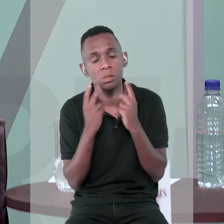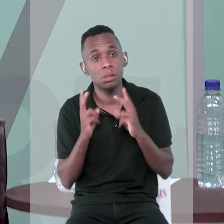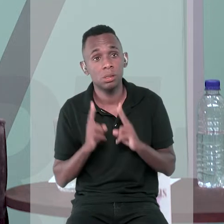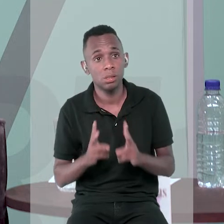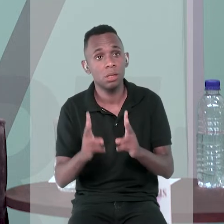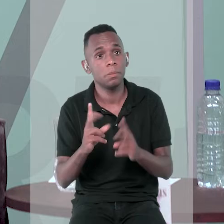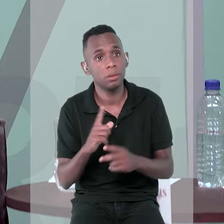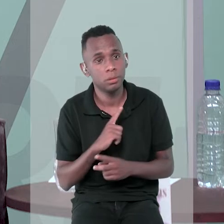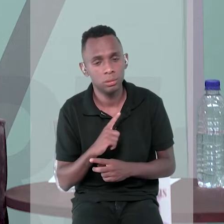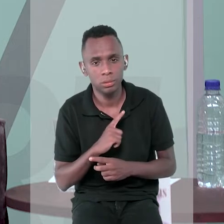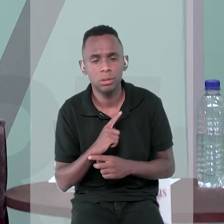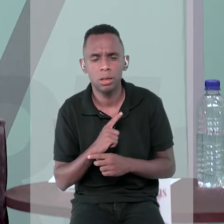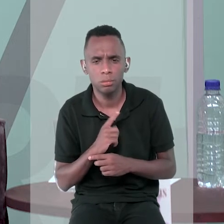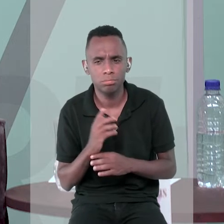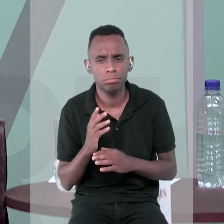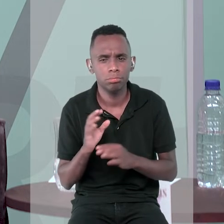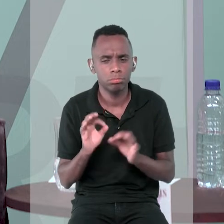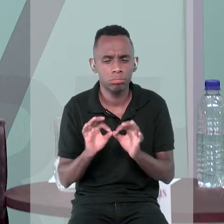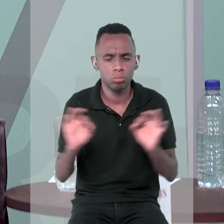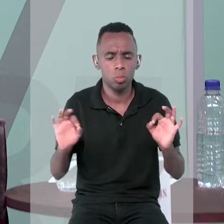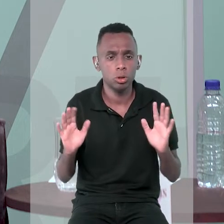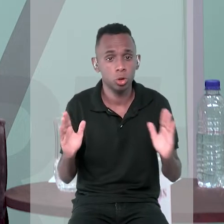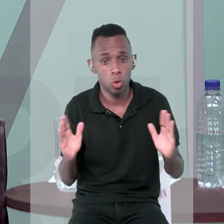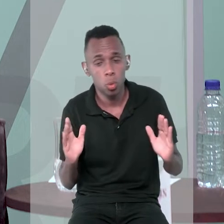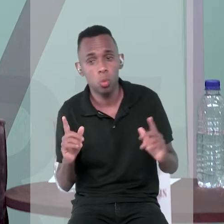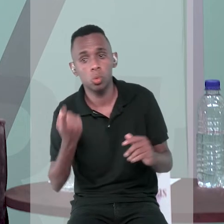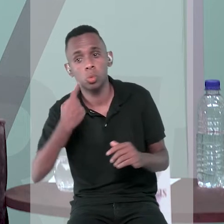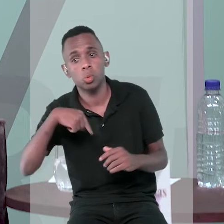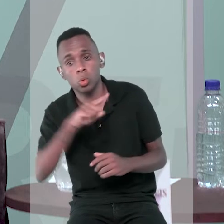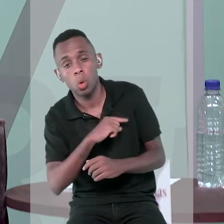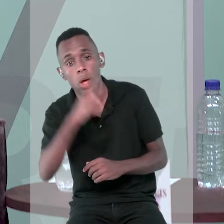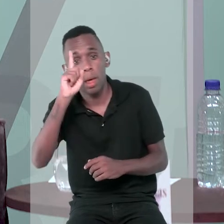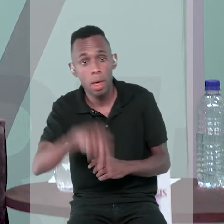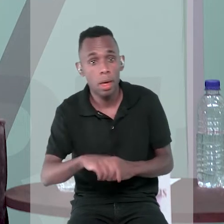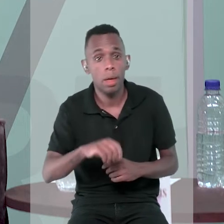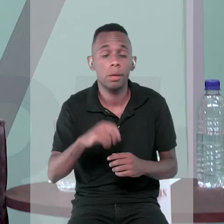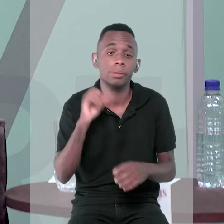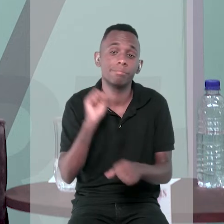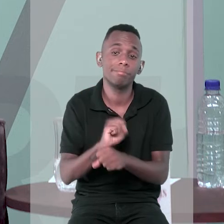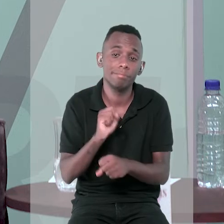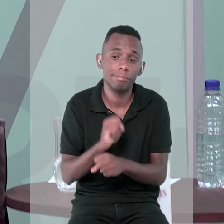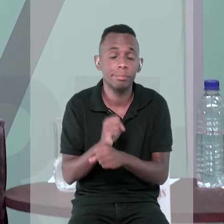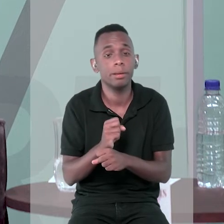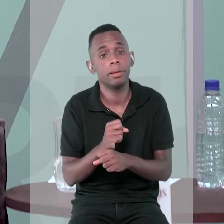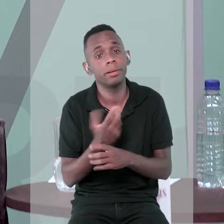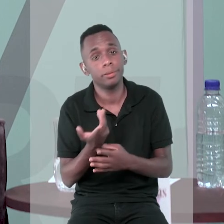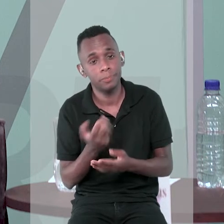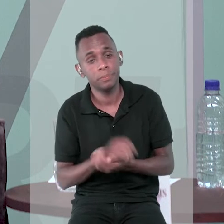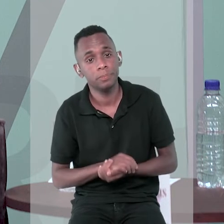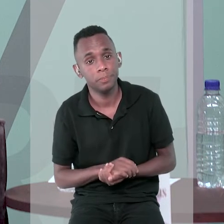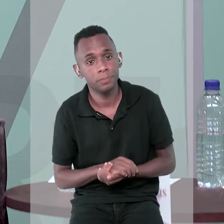sempre existe um gap, uma distância entre o que a gente é e o que esperam que a gente seja,